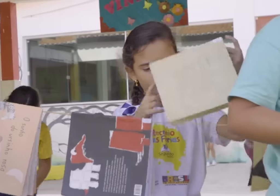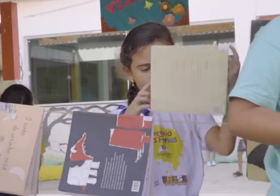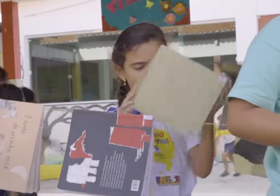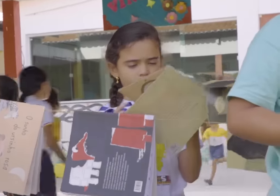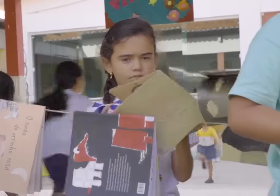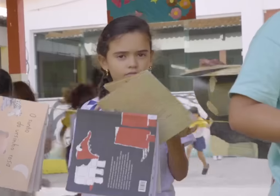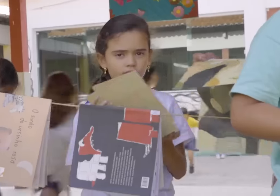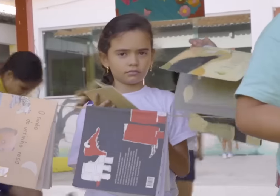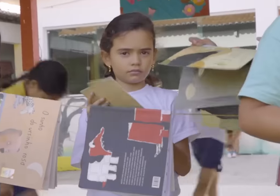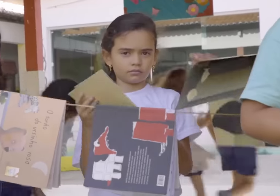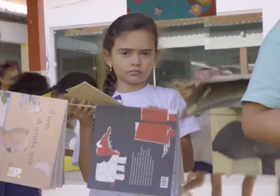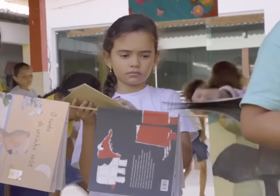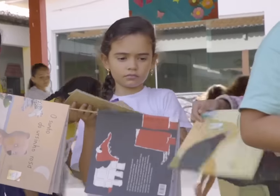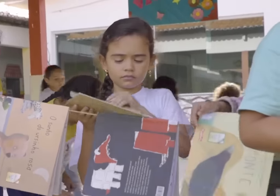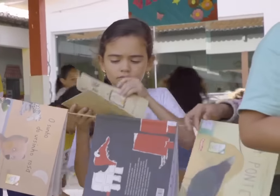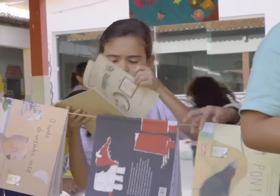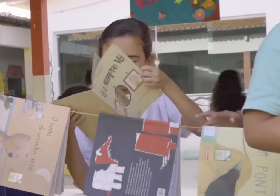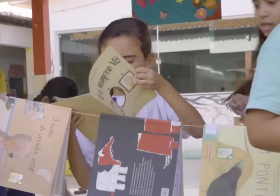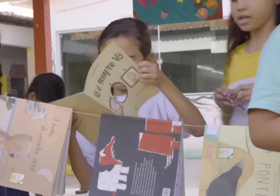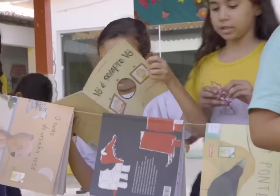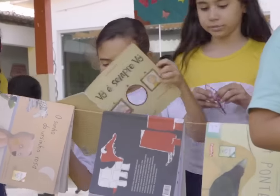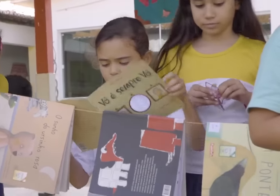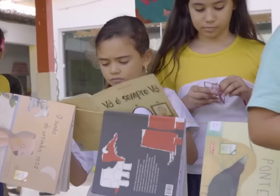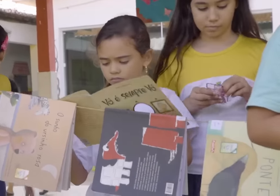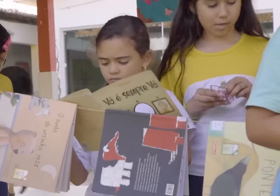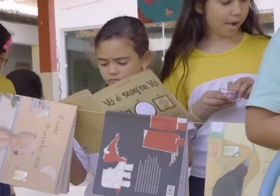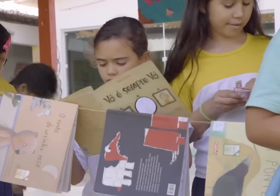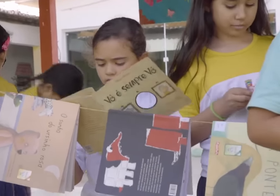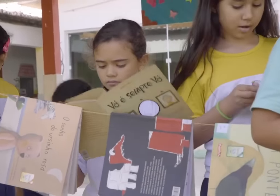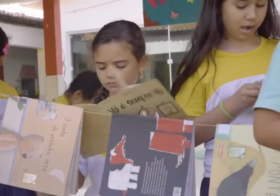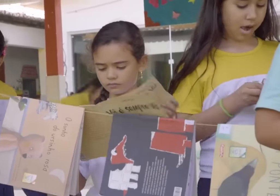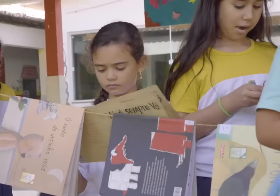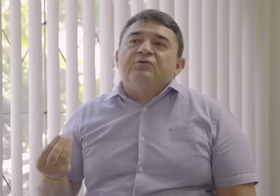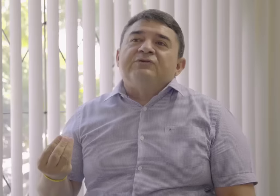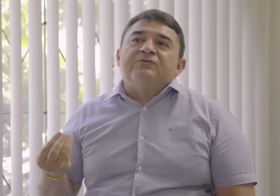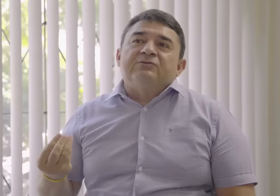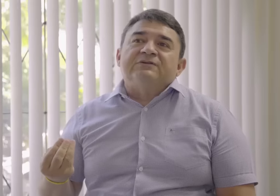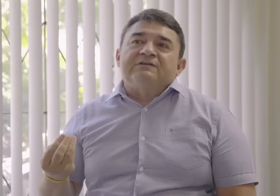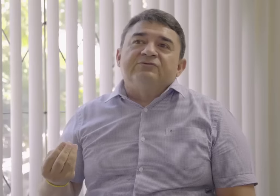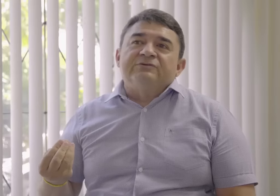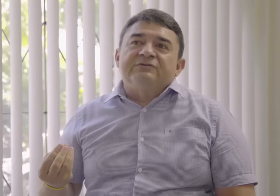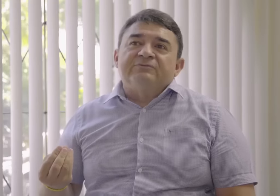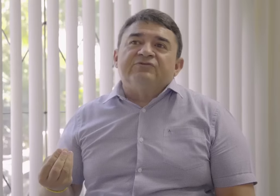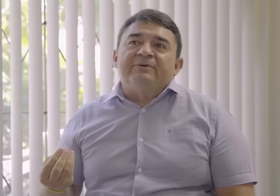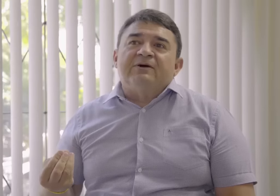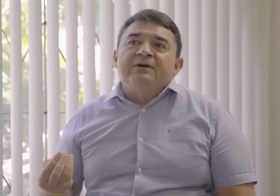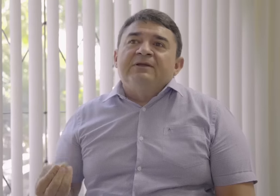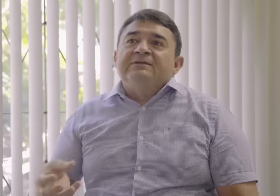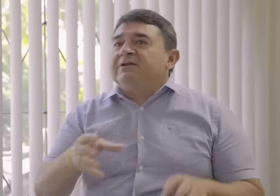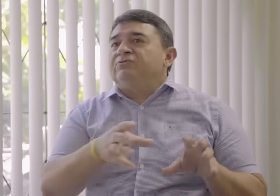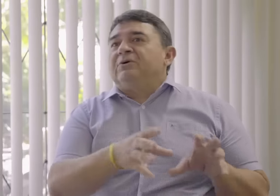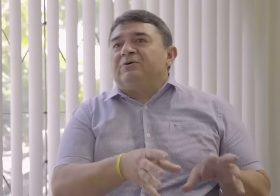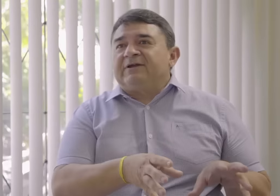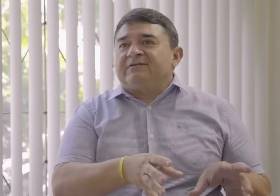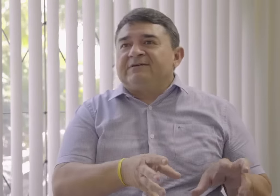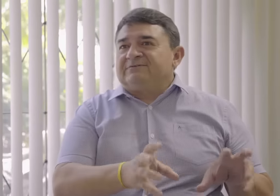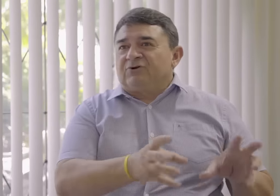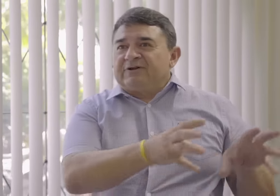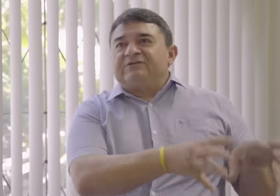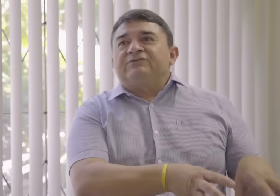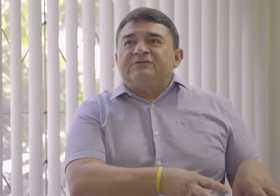de qualidade, a Secretaria estruturou a Casa da Avaliação. Isso começou a acontecer no município de Sobral, dentro de